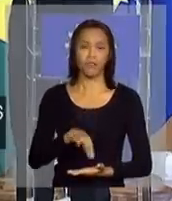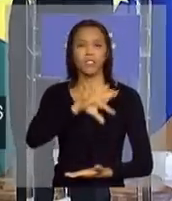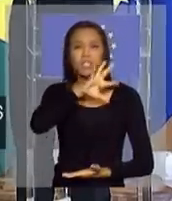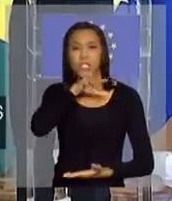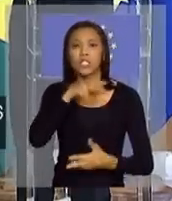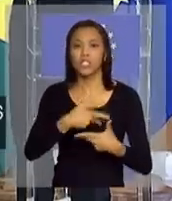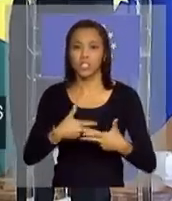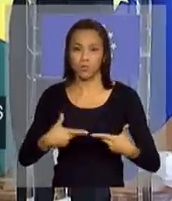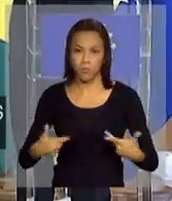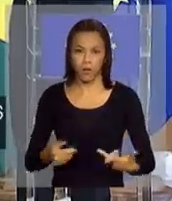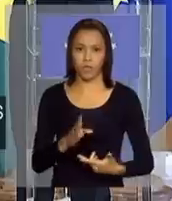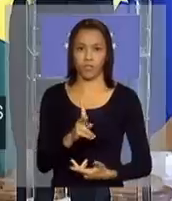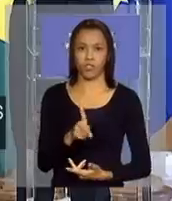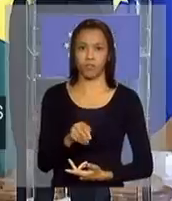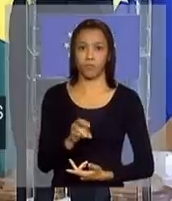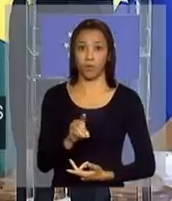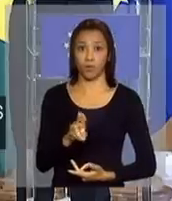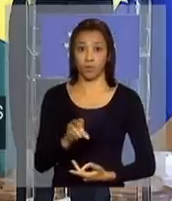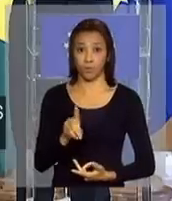produção.